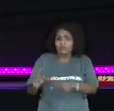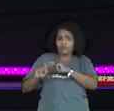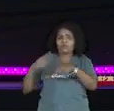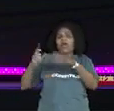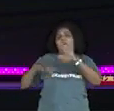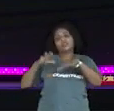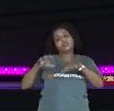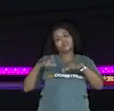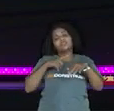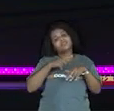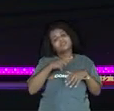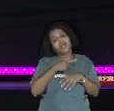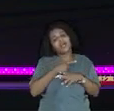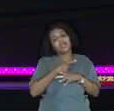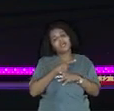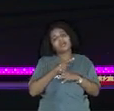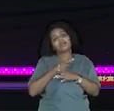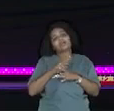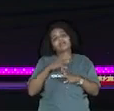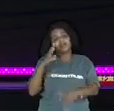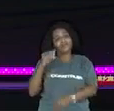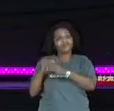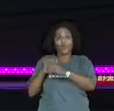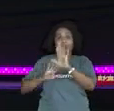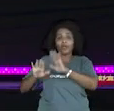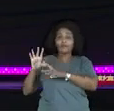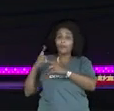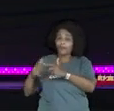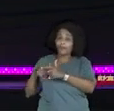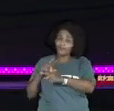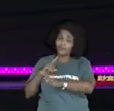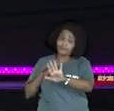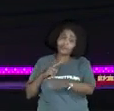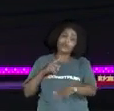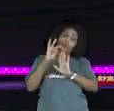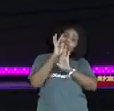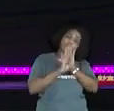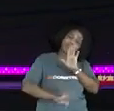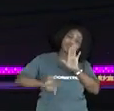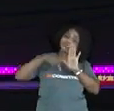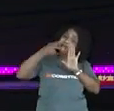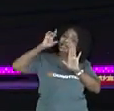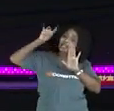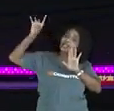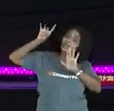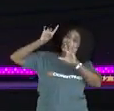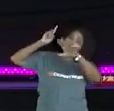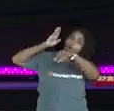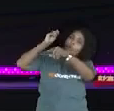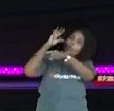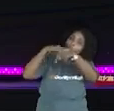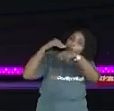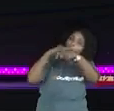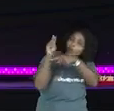dizendo que ela vem na embalagem também com problemas o texto diz que Deus é Deus Zeloso e quem